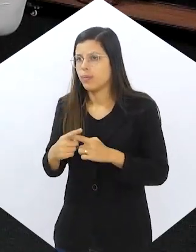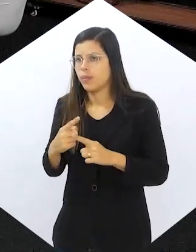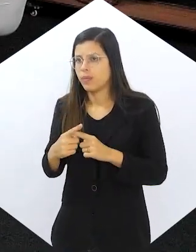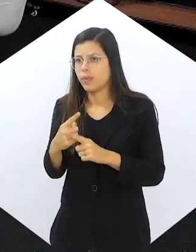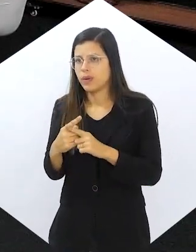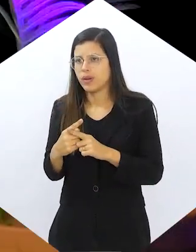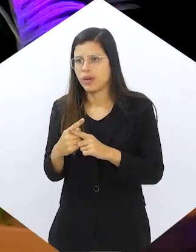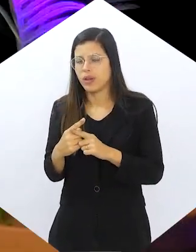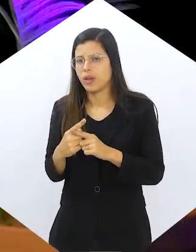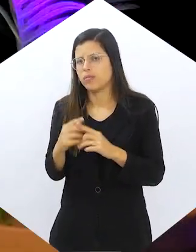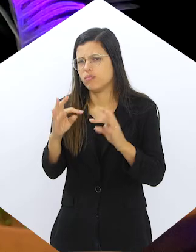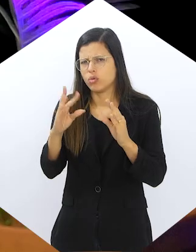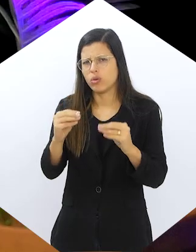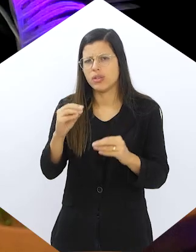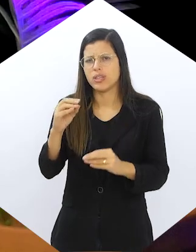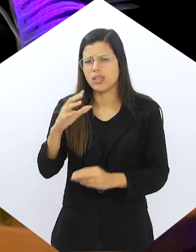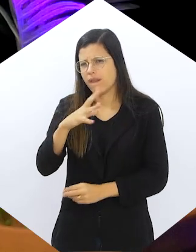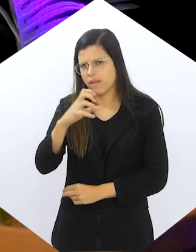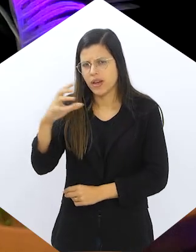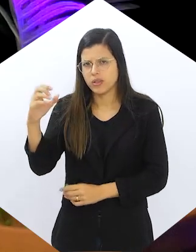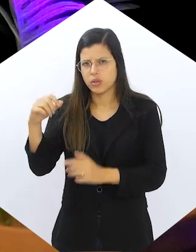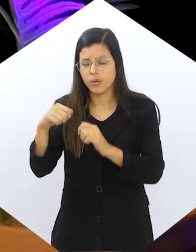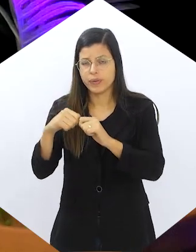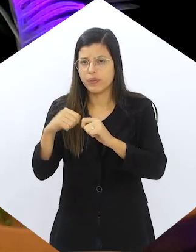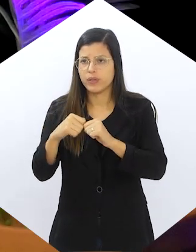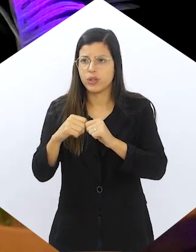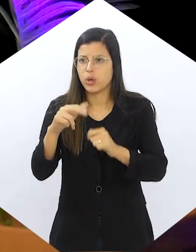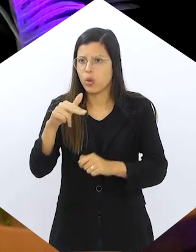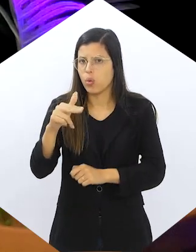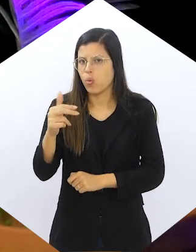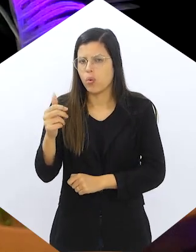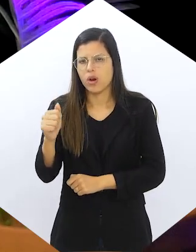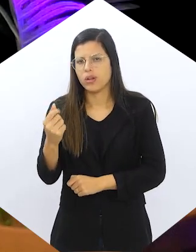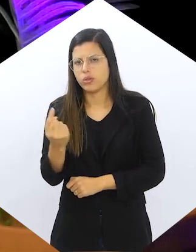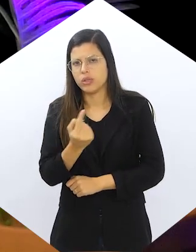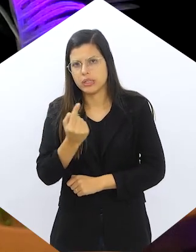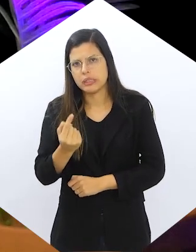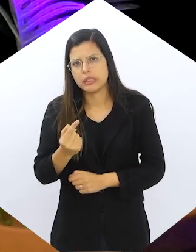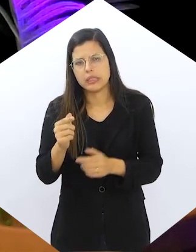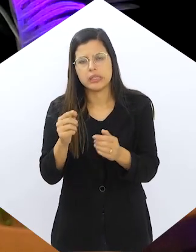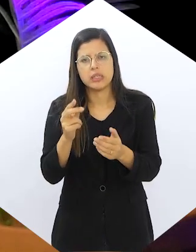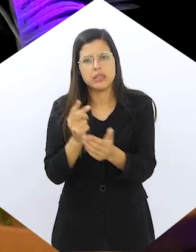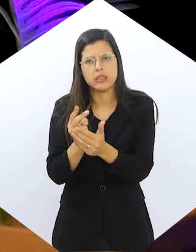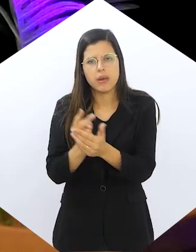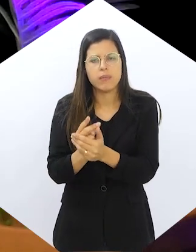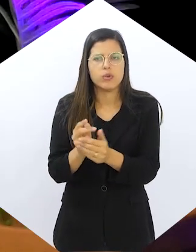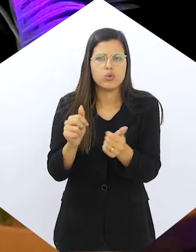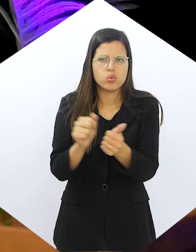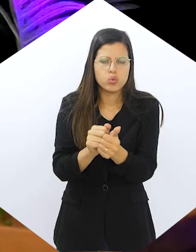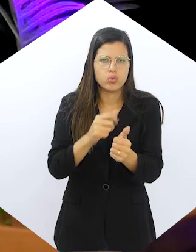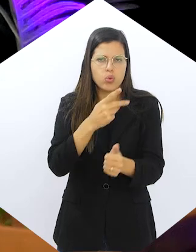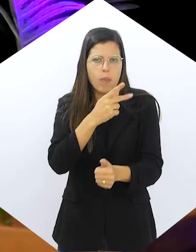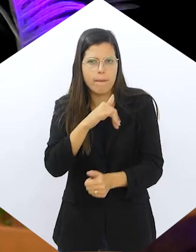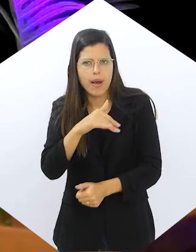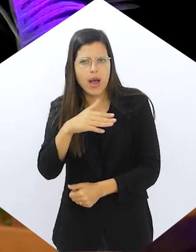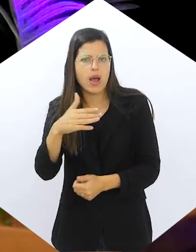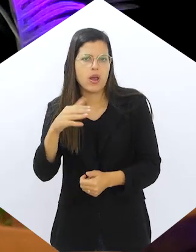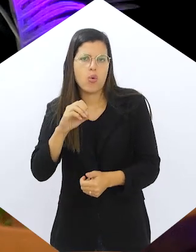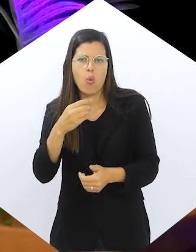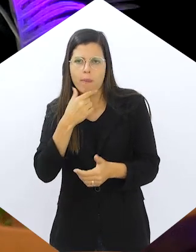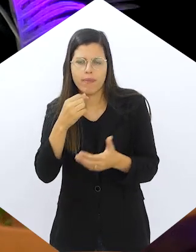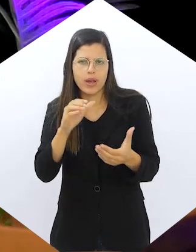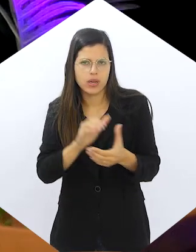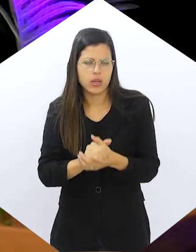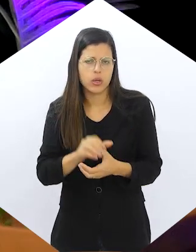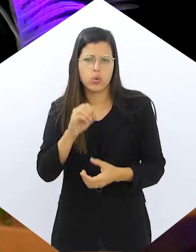geralmente não, todas as viagens que eu já fiz, eu nunca fiz sozinha. Ou eu estava acompanhada do meu pai, ou do meu marido, ou de alguma